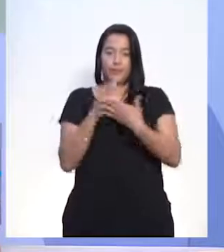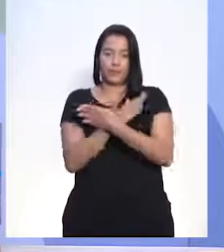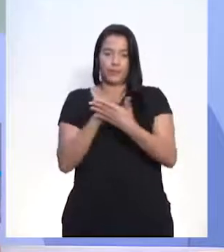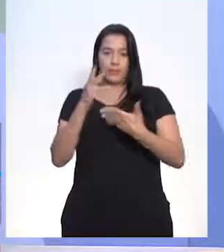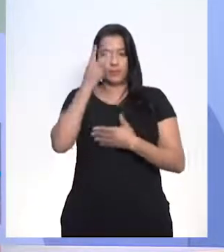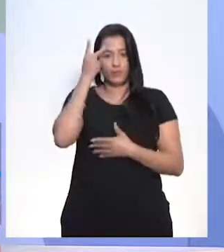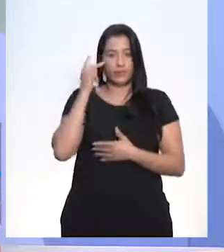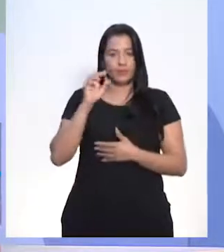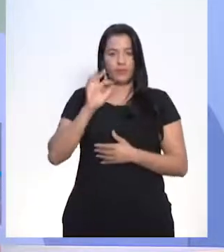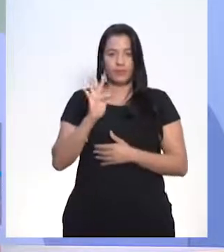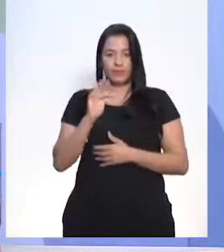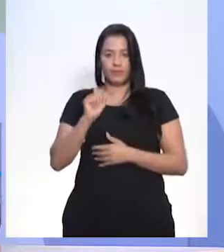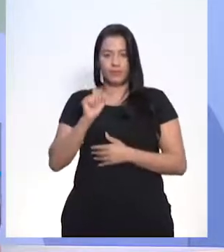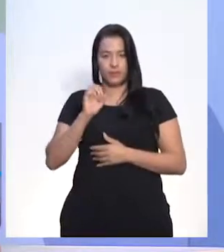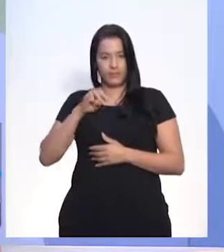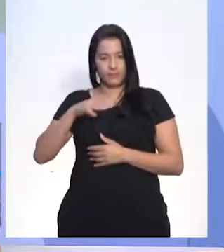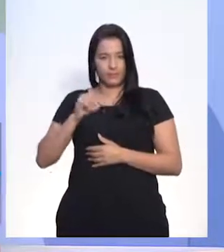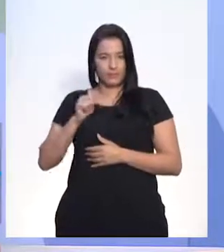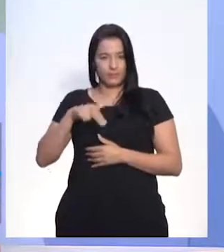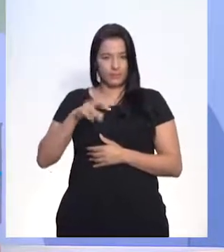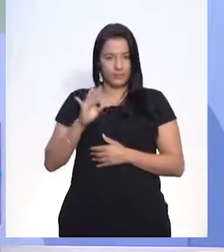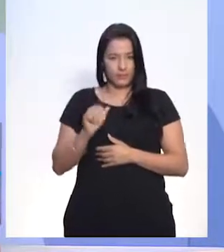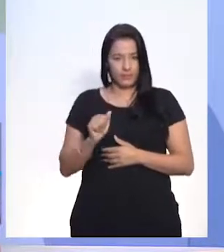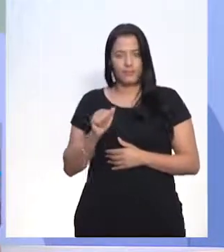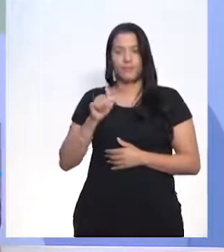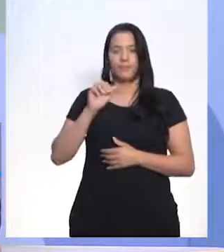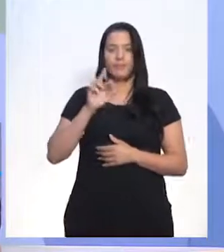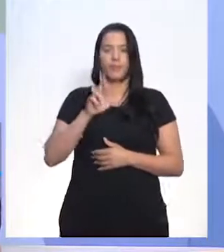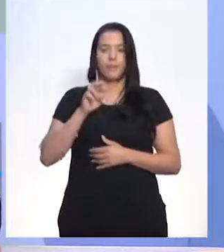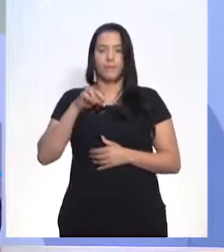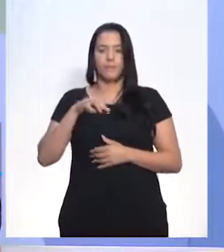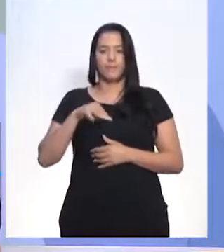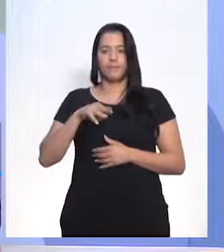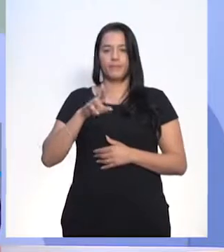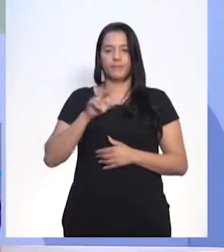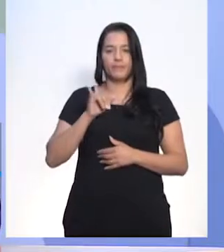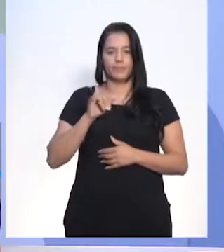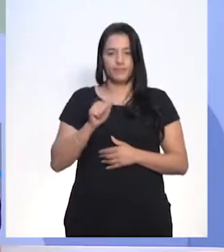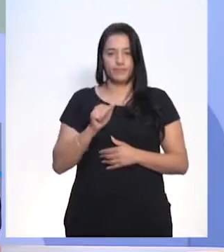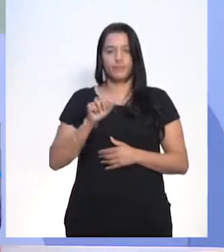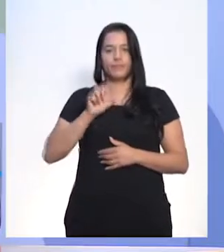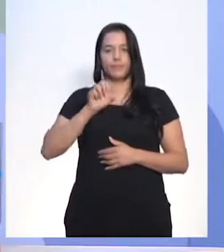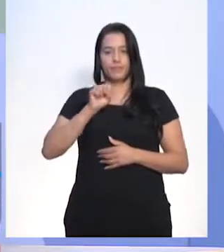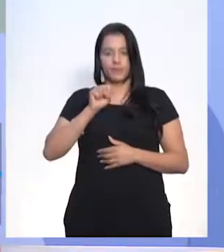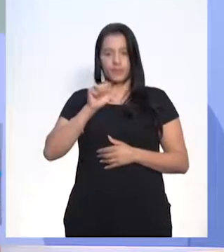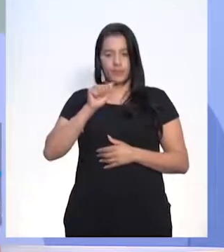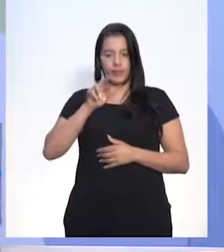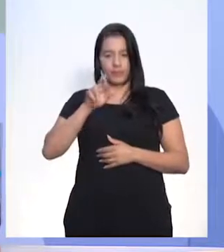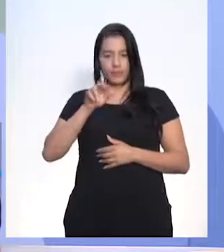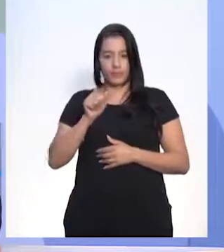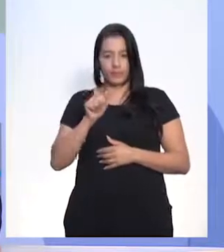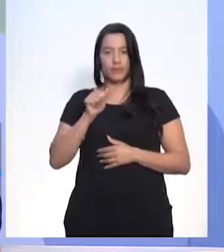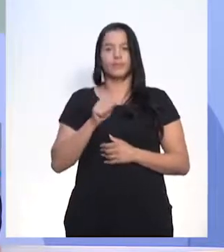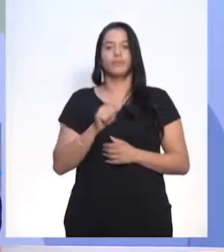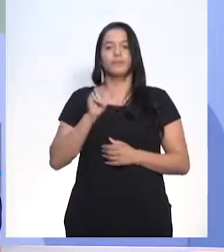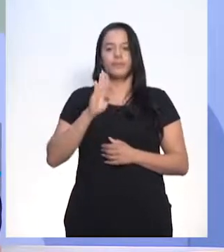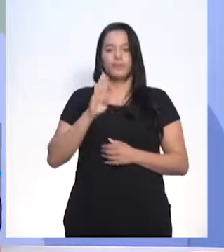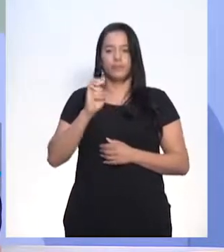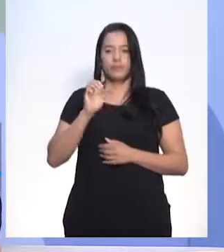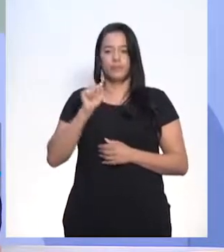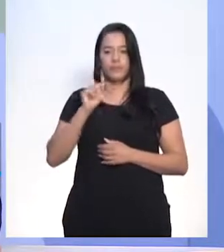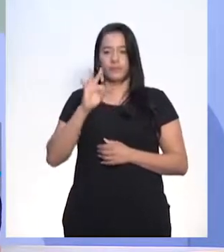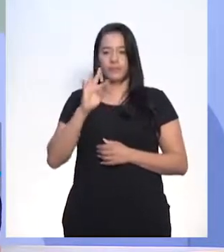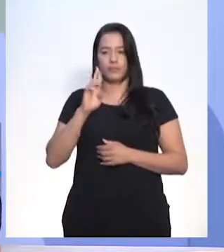pessoas. Samanta, da professora Juliana, Maria Eduarda, do professor Jonas, Sara Beatriz, professora Valéria, Breno,